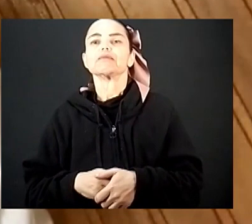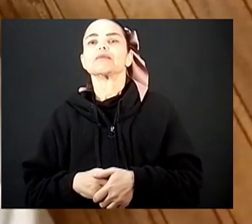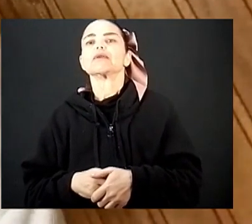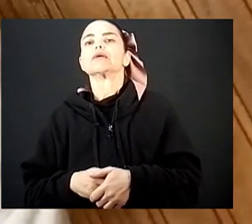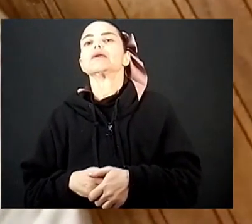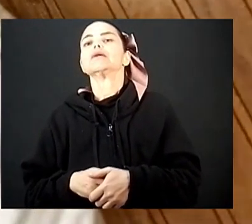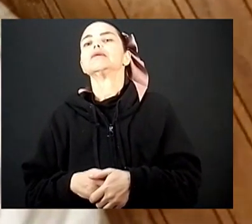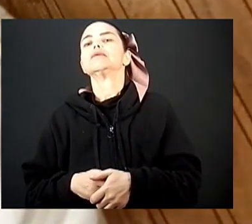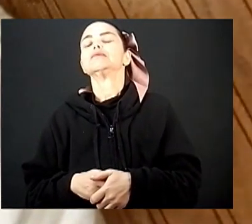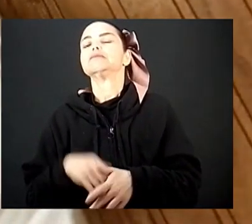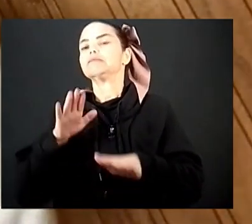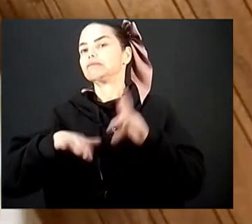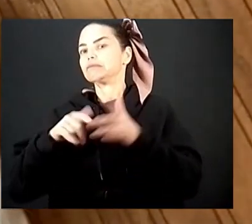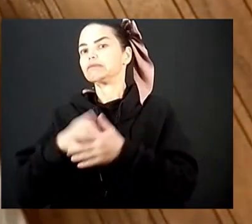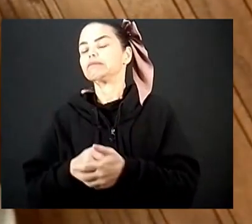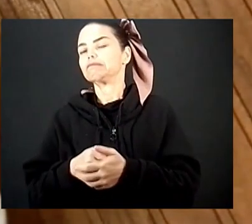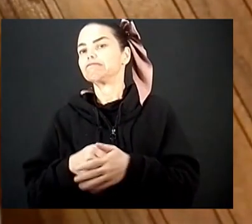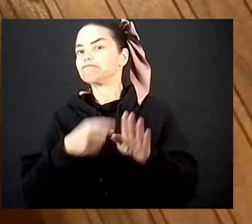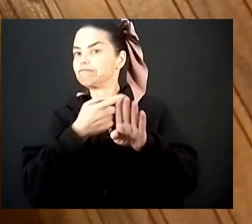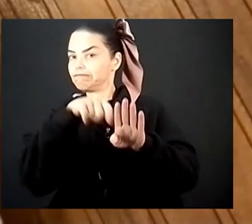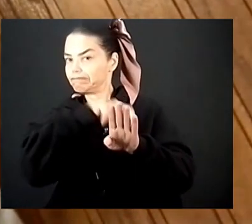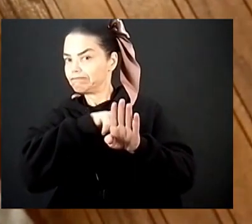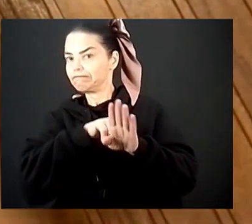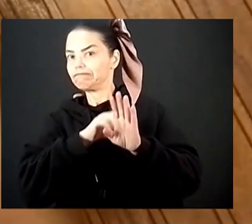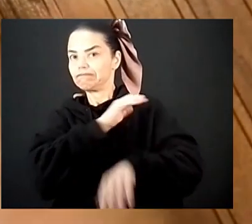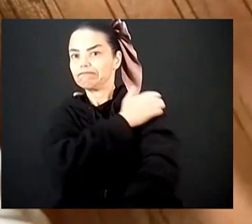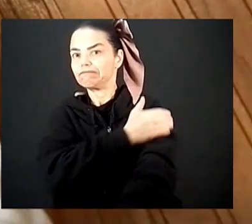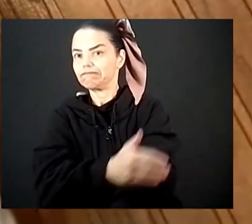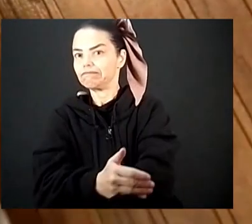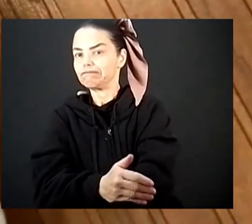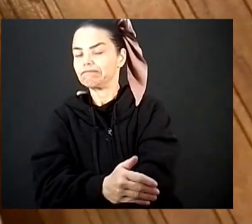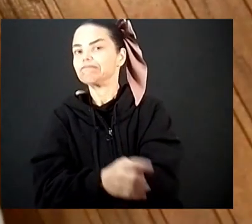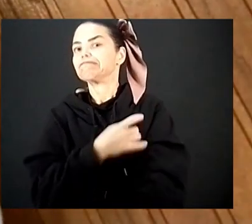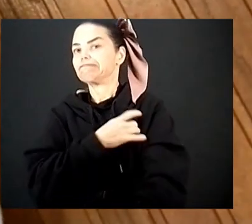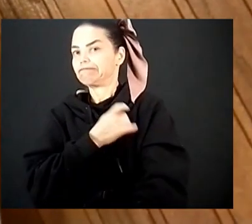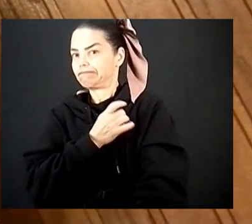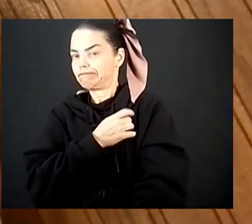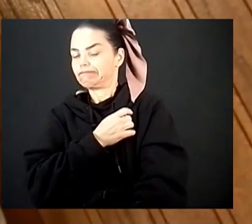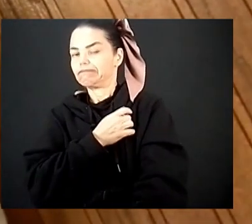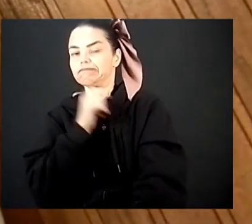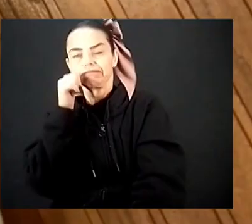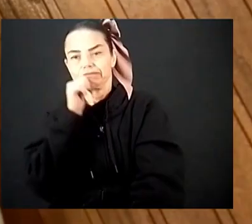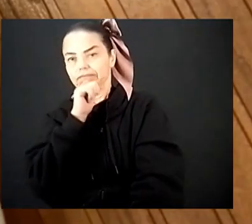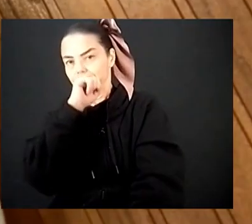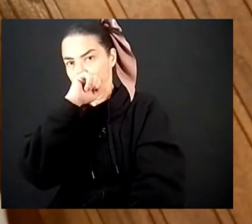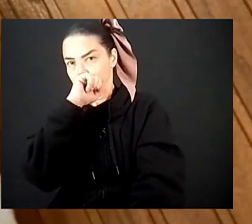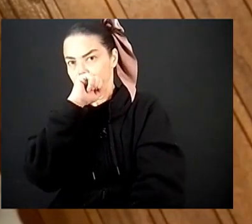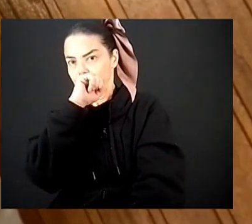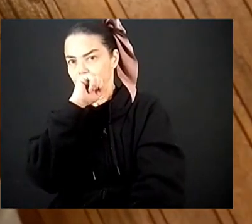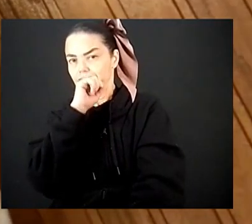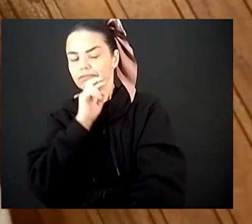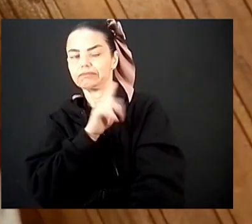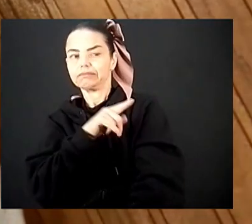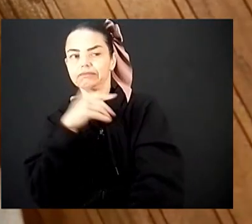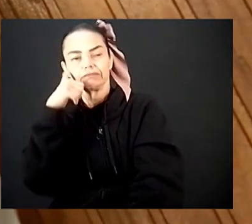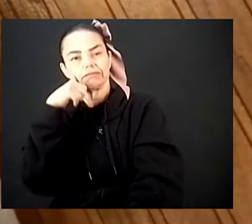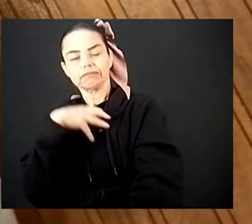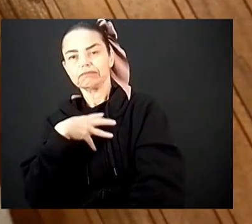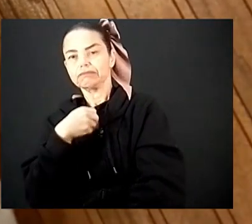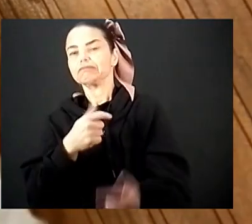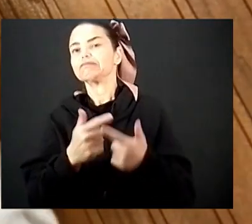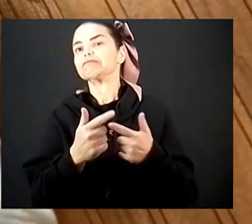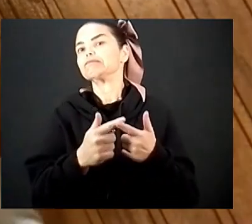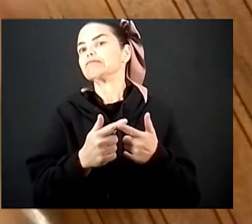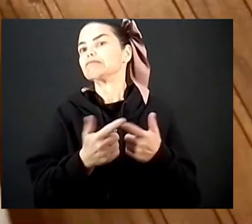Muitas das vezes está por trás desse comportamento uma insegurança dessa mãe em relação à filha, por conta